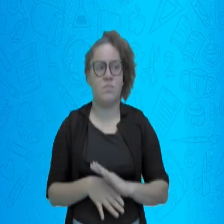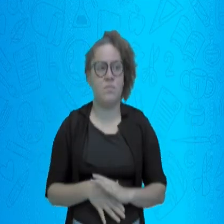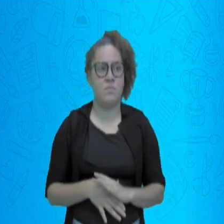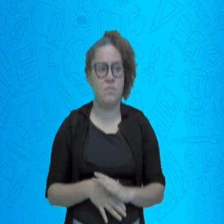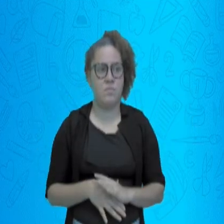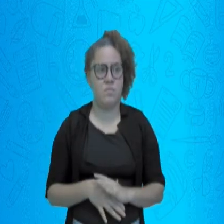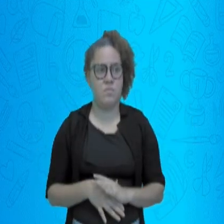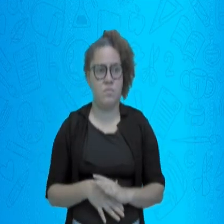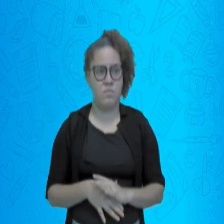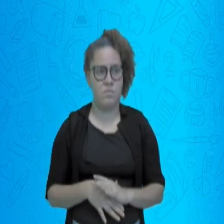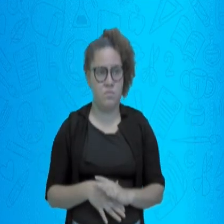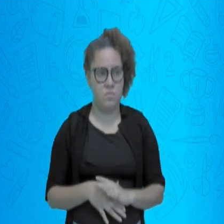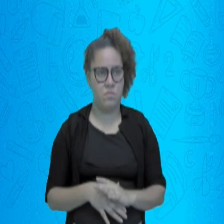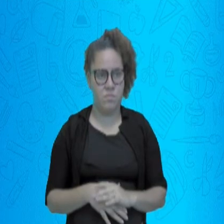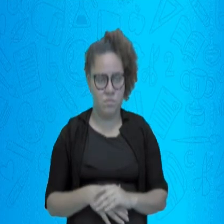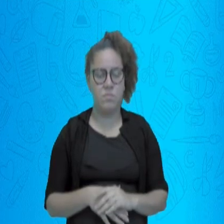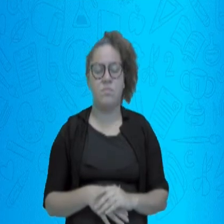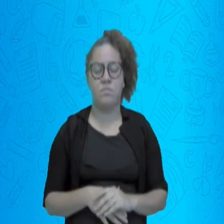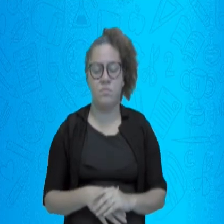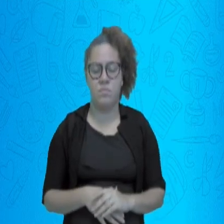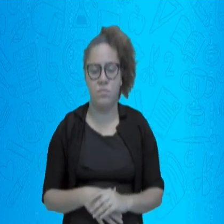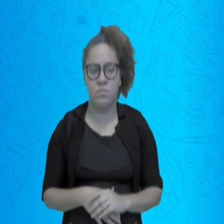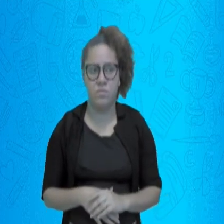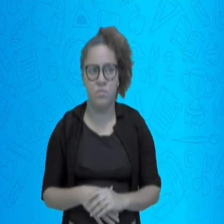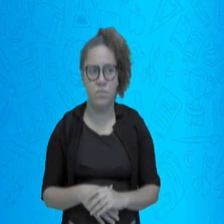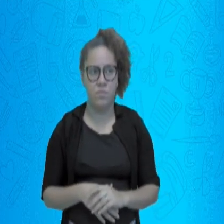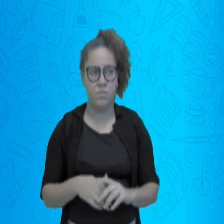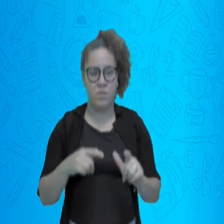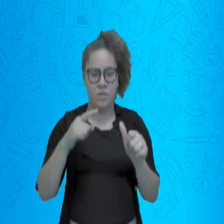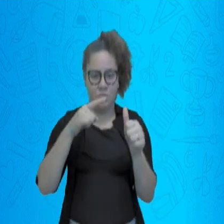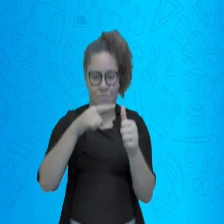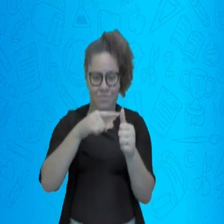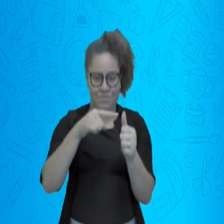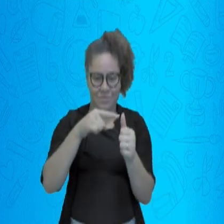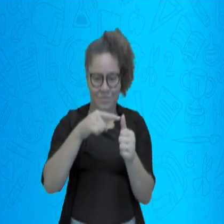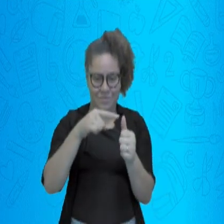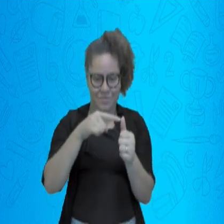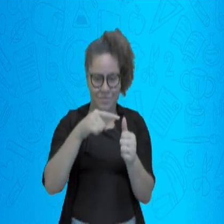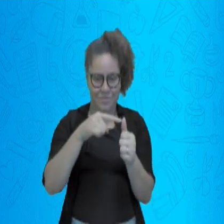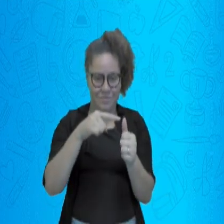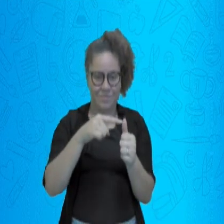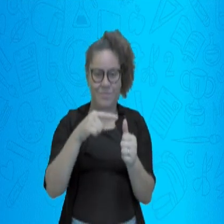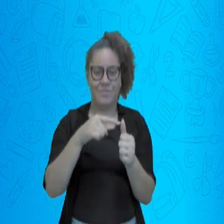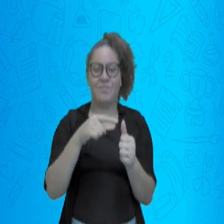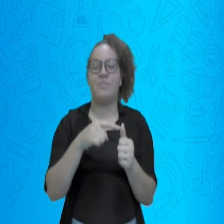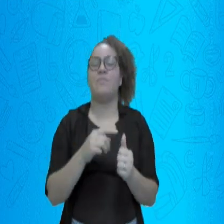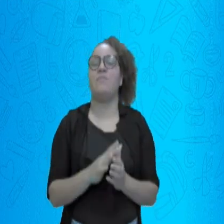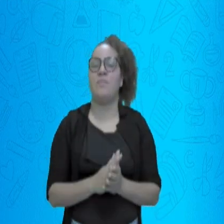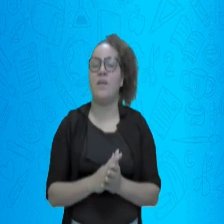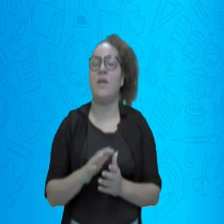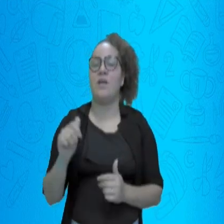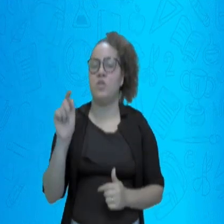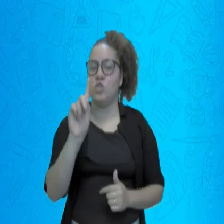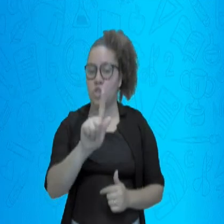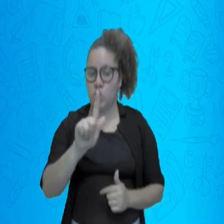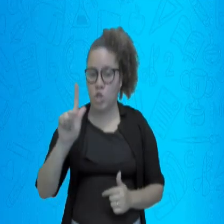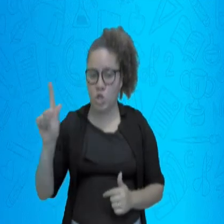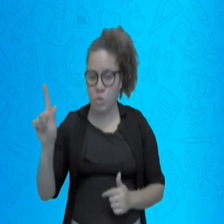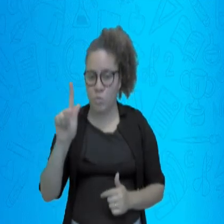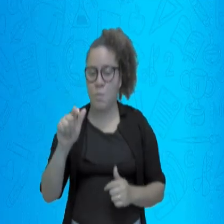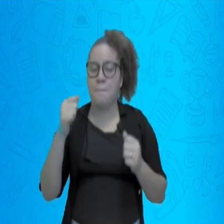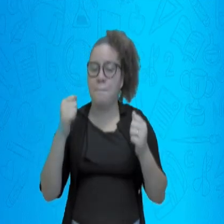uma das coisas que falamos anteriormente foi da impressão digital. Os gêmeos, eles podem ser idênticos